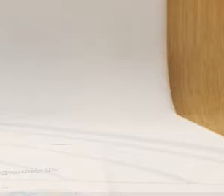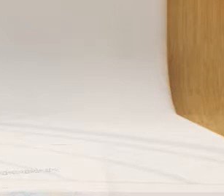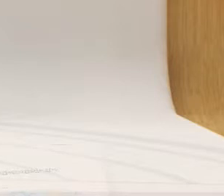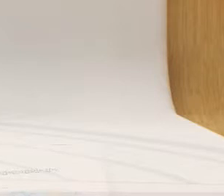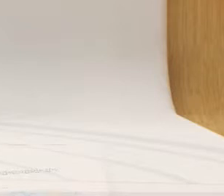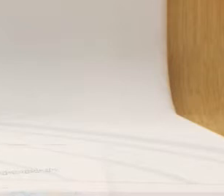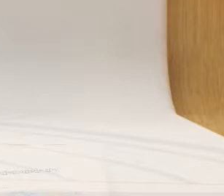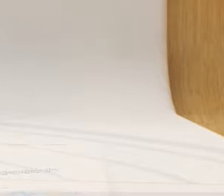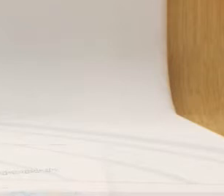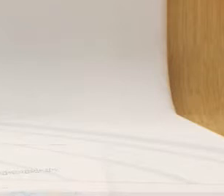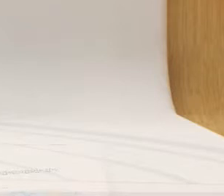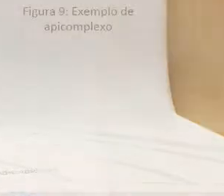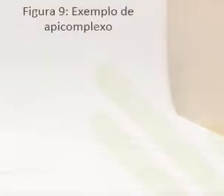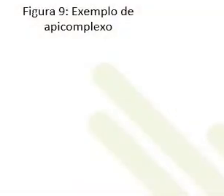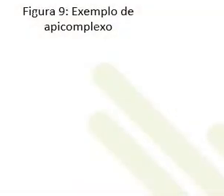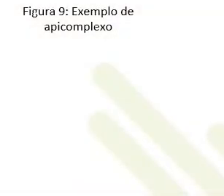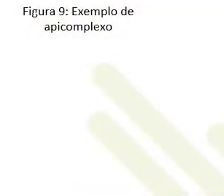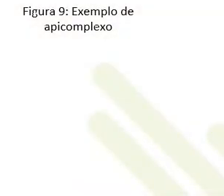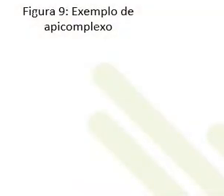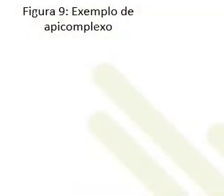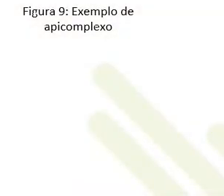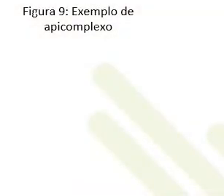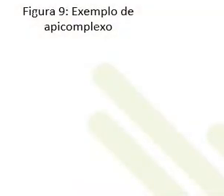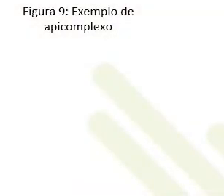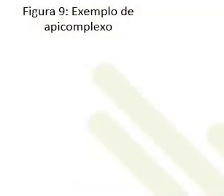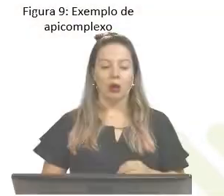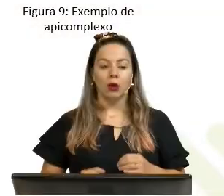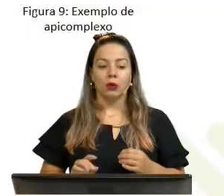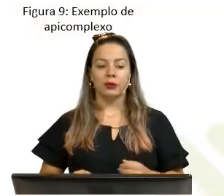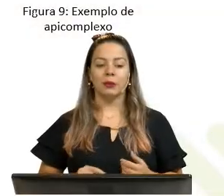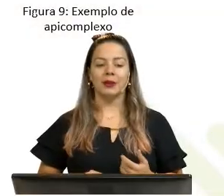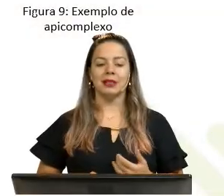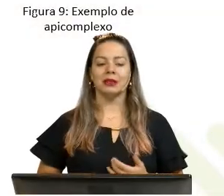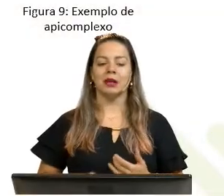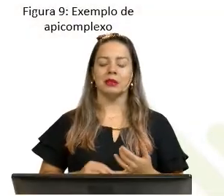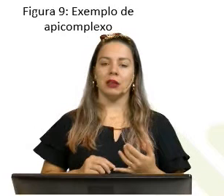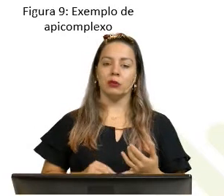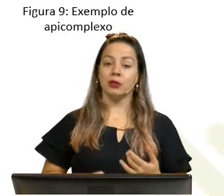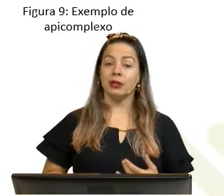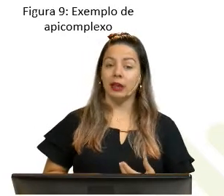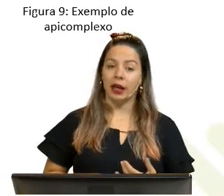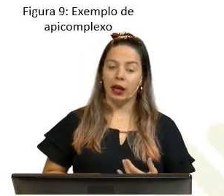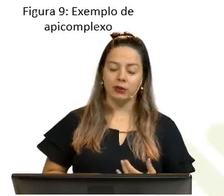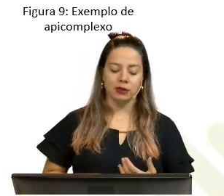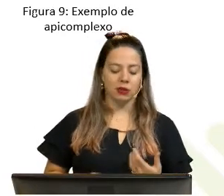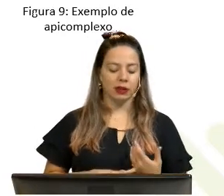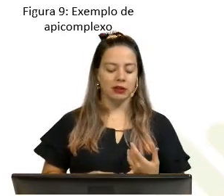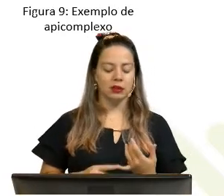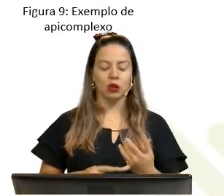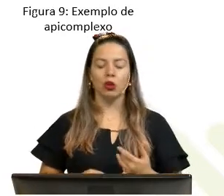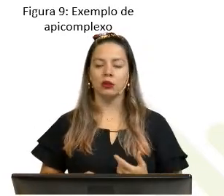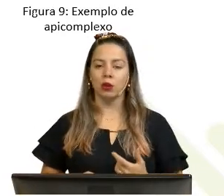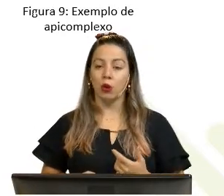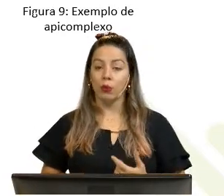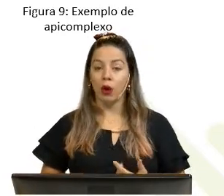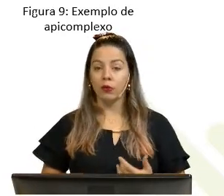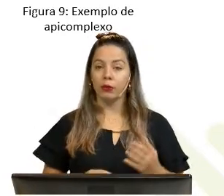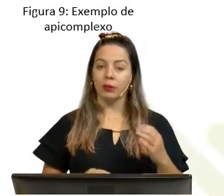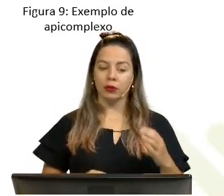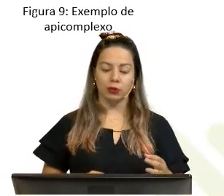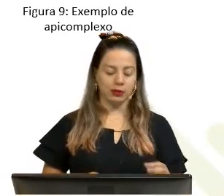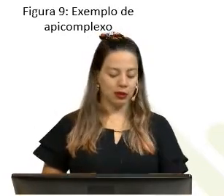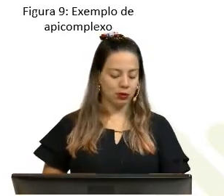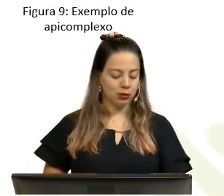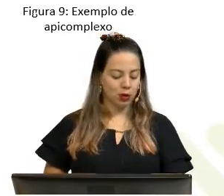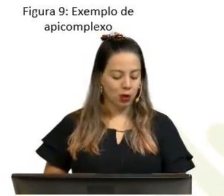seres unicelulares eucariontes e e ter outros os representantes temos os ilíada são aqueles que só os locomovem